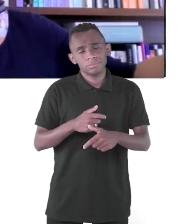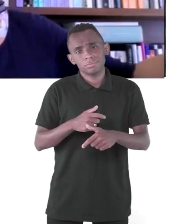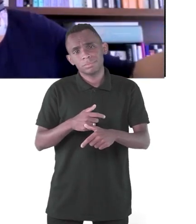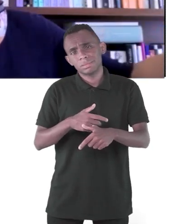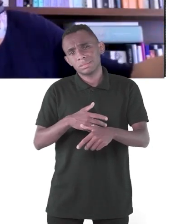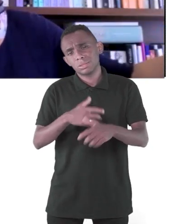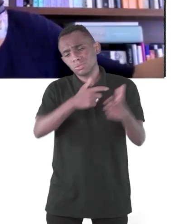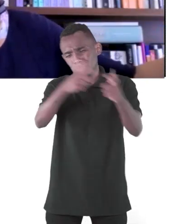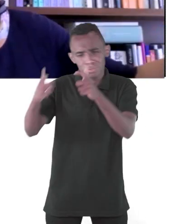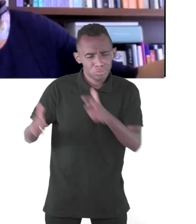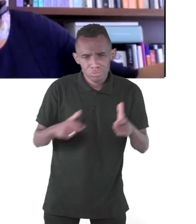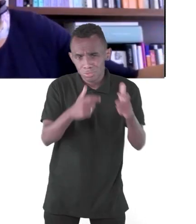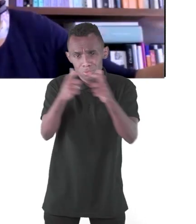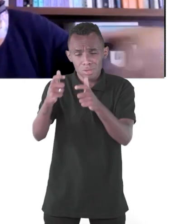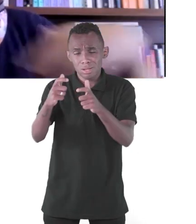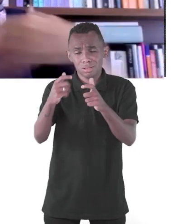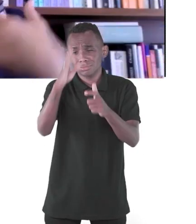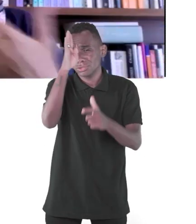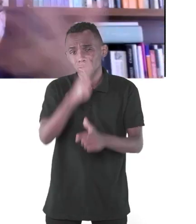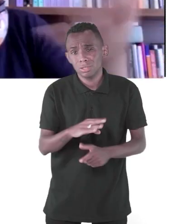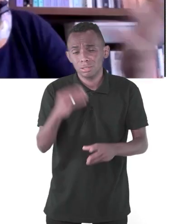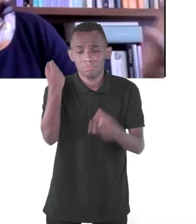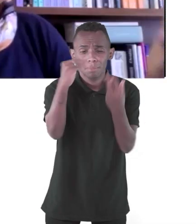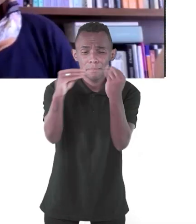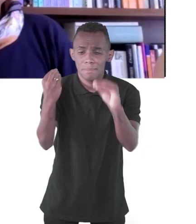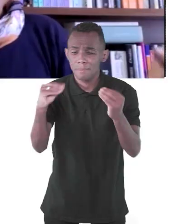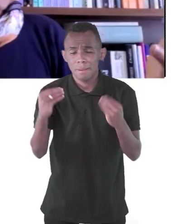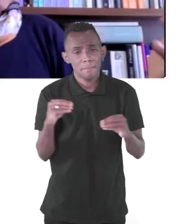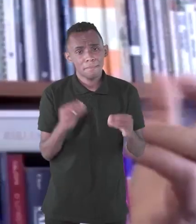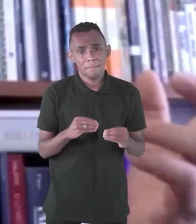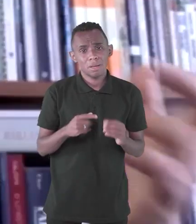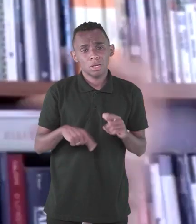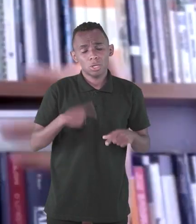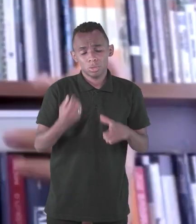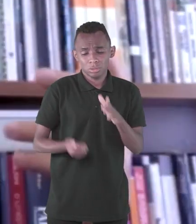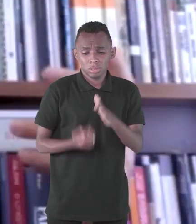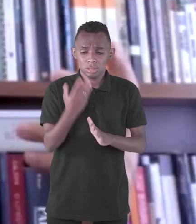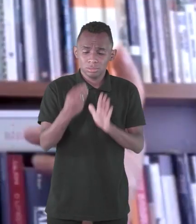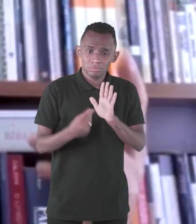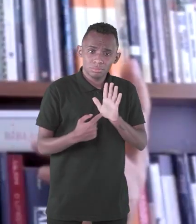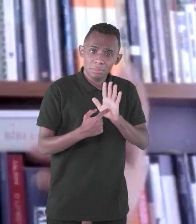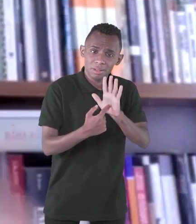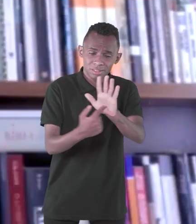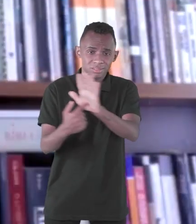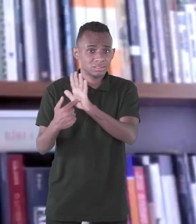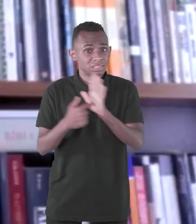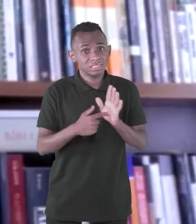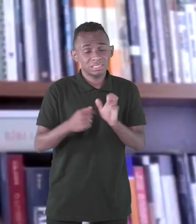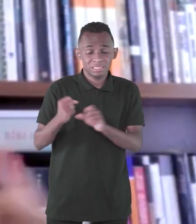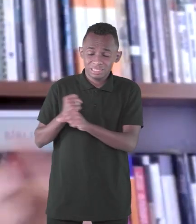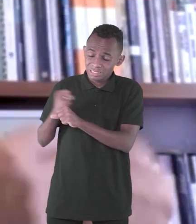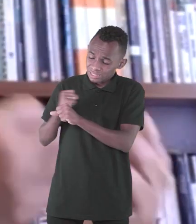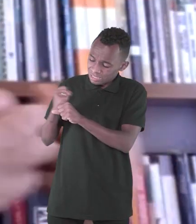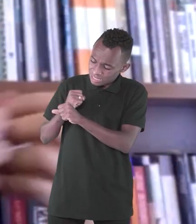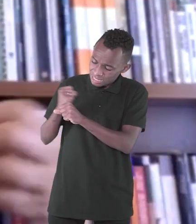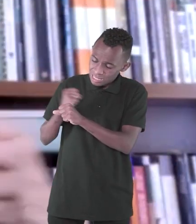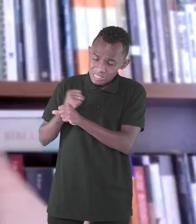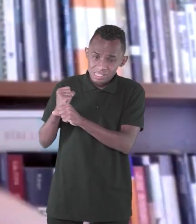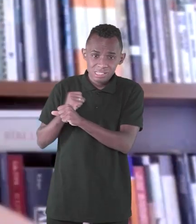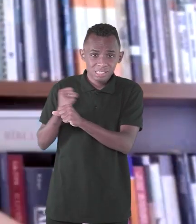redes, de graça. A gente distribui a nossa produção, feita com tantos